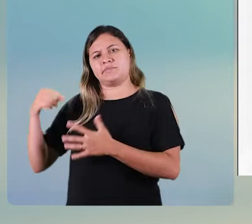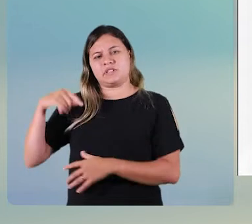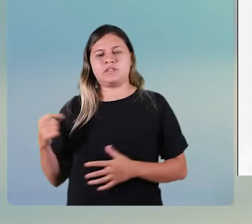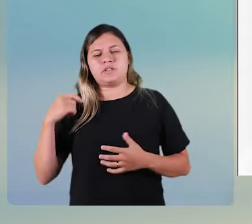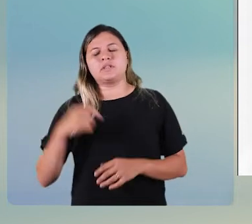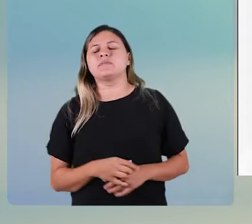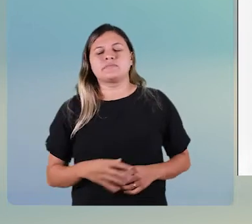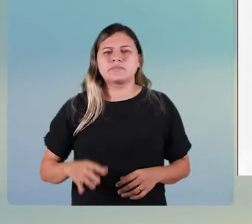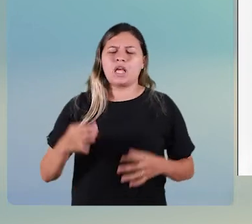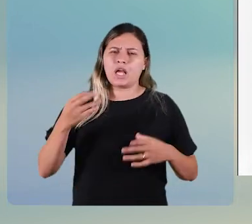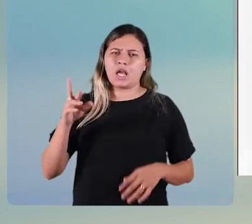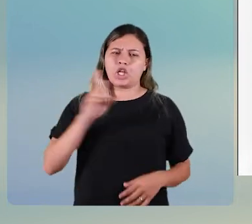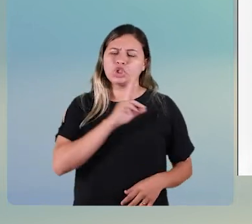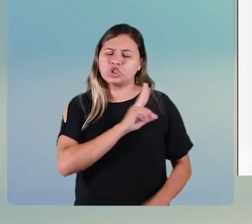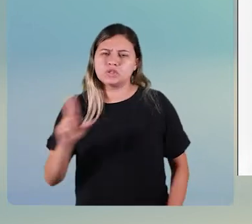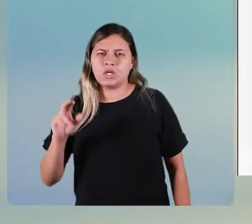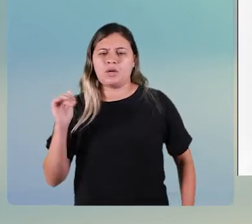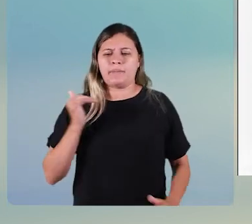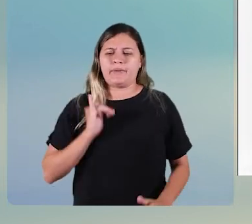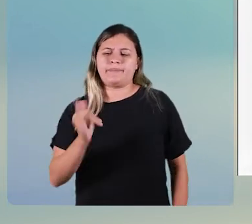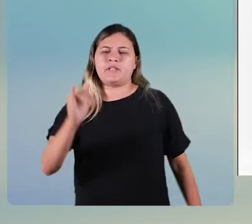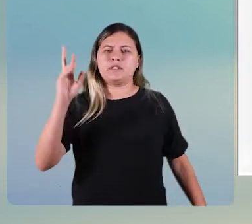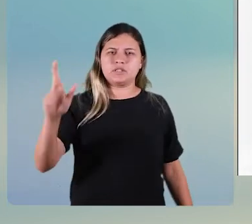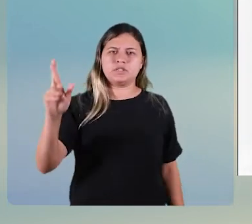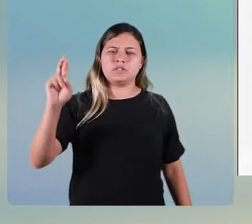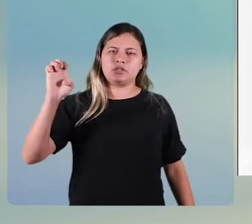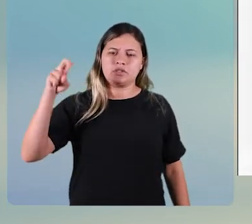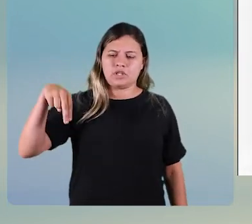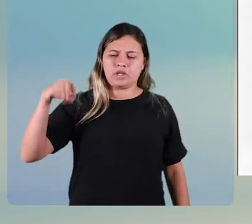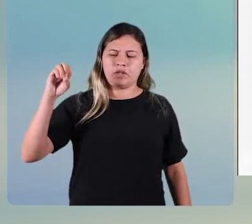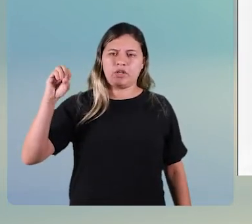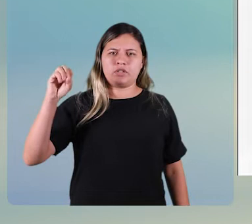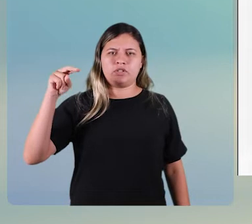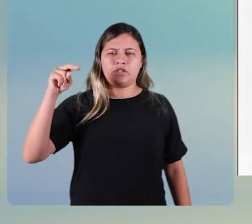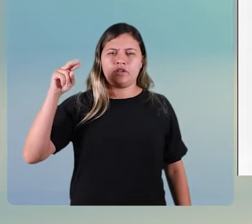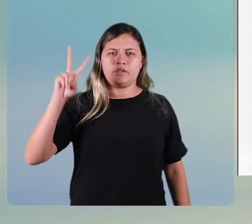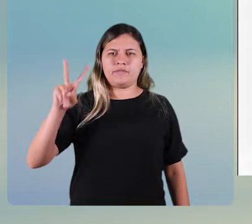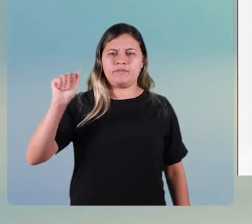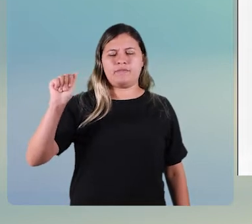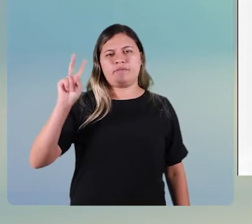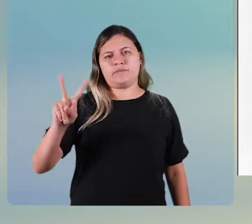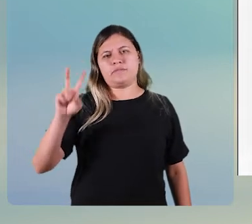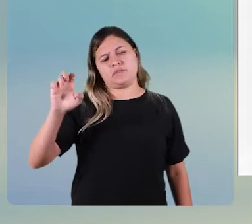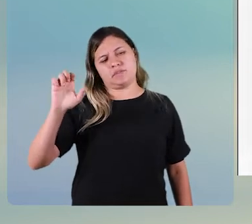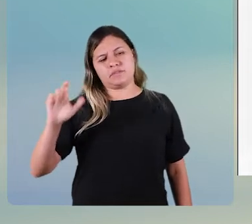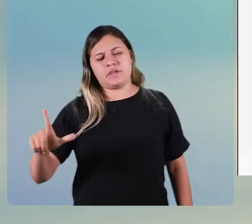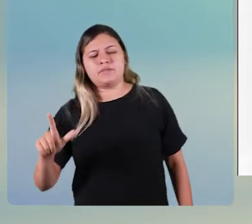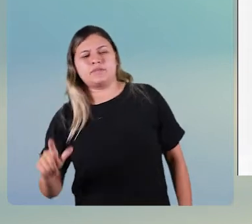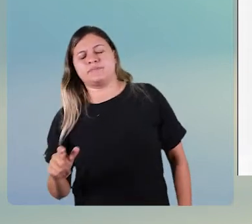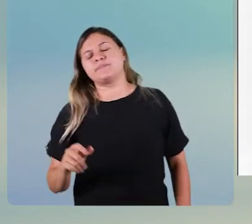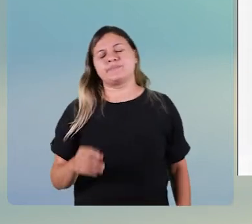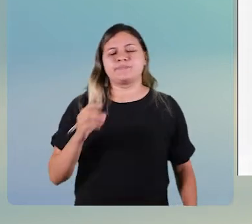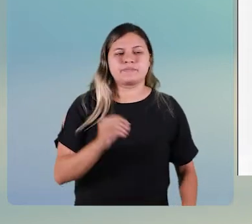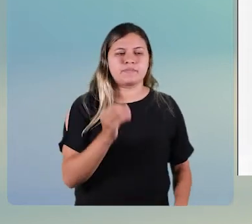energia renovável, tá certo? Portanto, muito menos poluente do que os combustíveis fósseis, né? Eu mostrei para vocês,